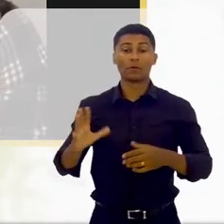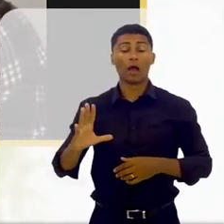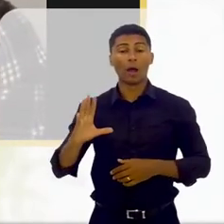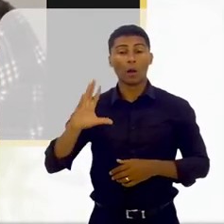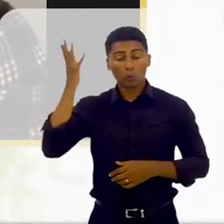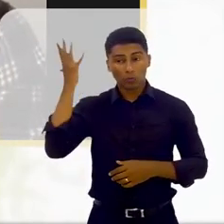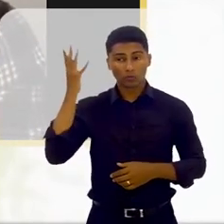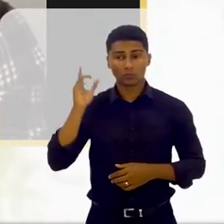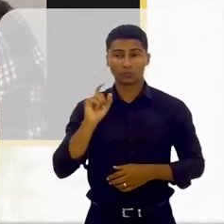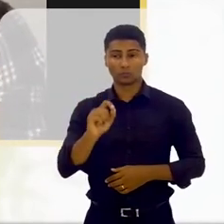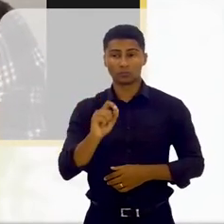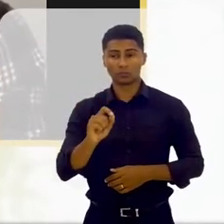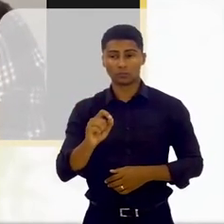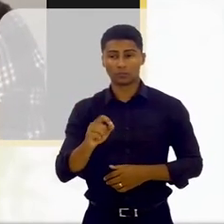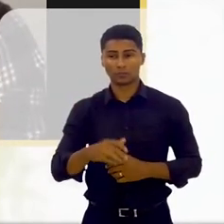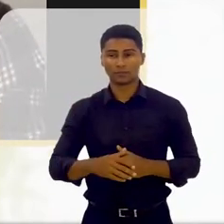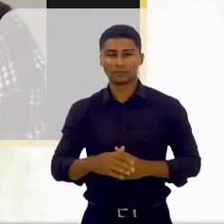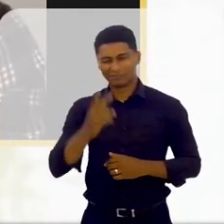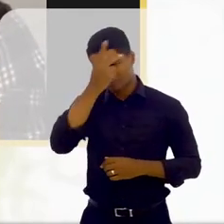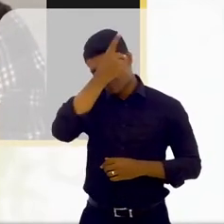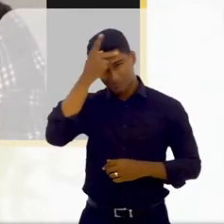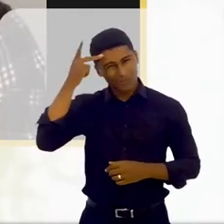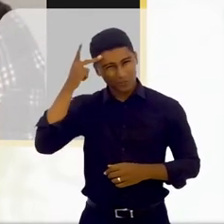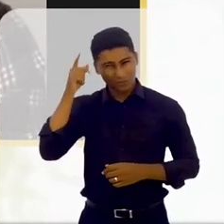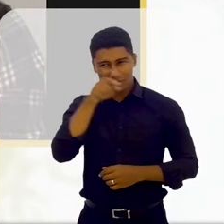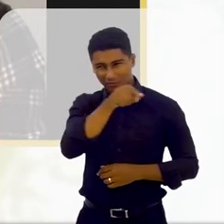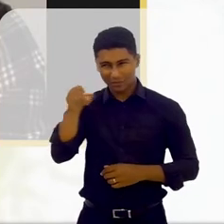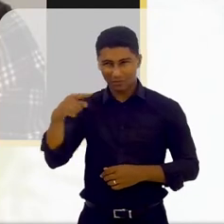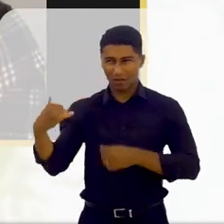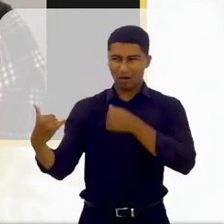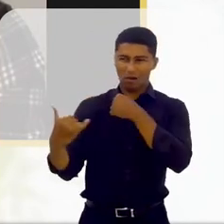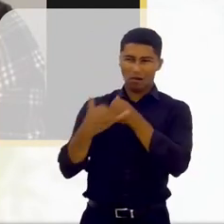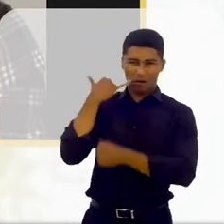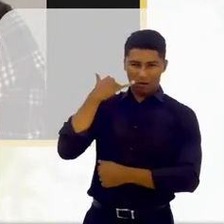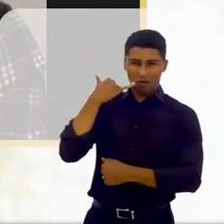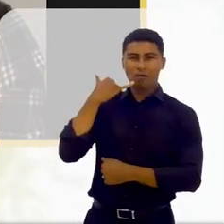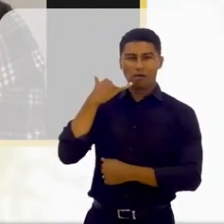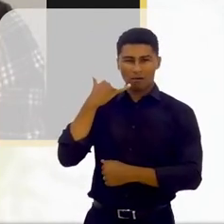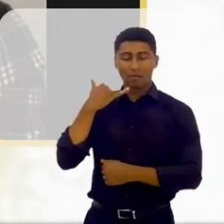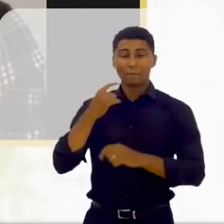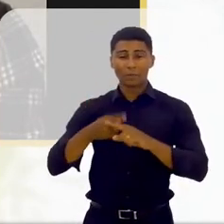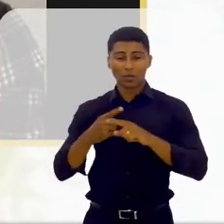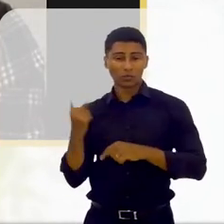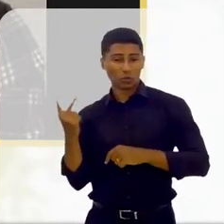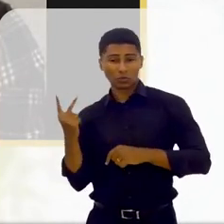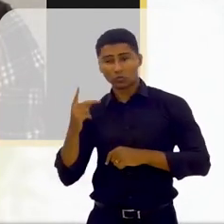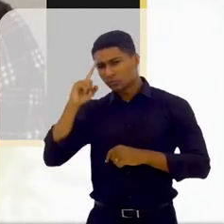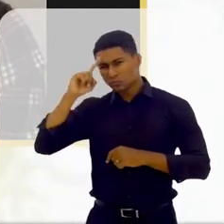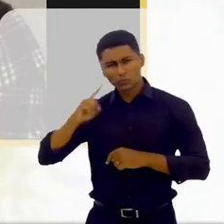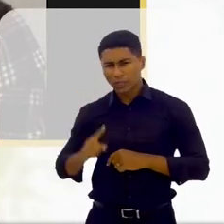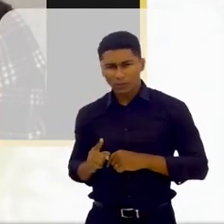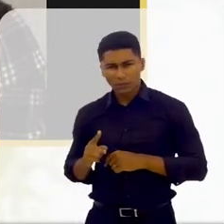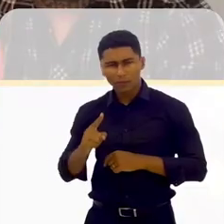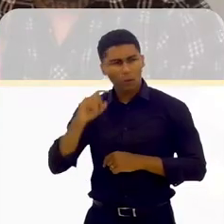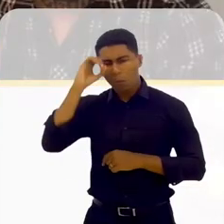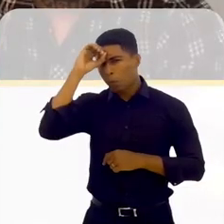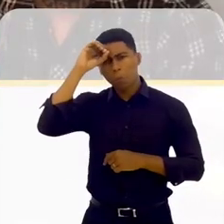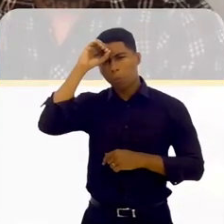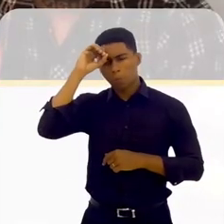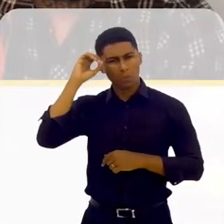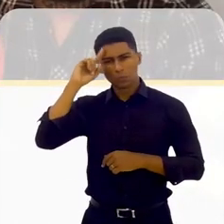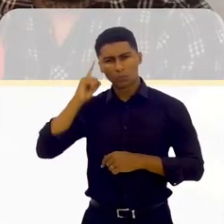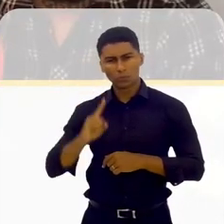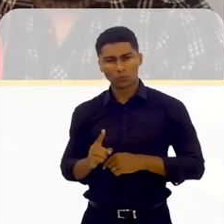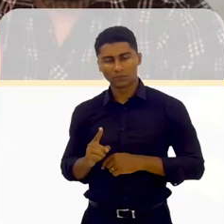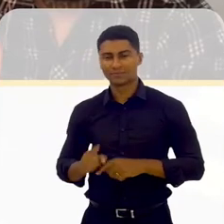tipo né, fomos retardados ali na questão do burocrático por questão de não saber, né, daquela questão. É a